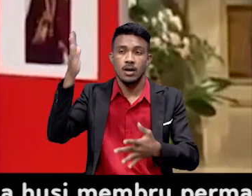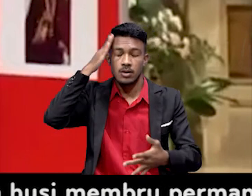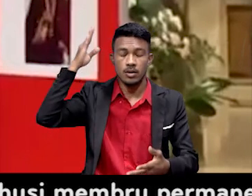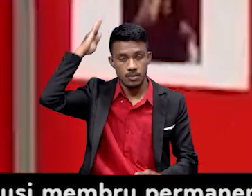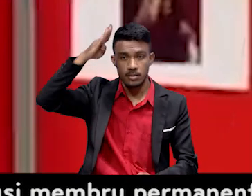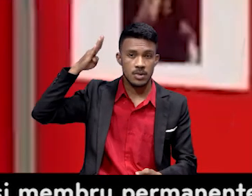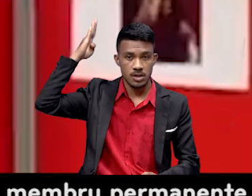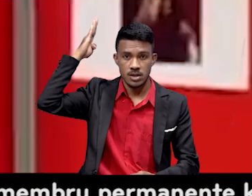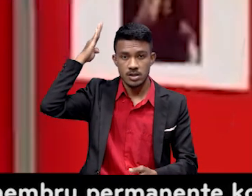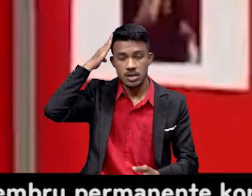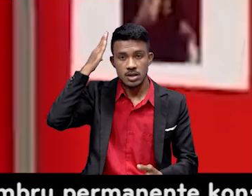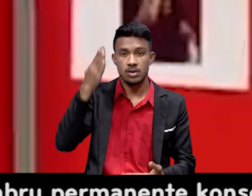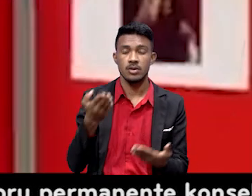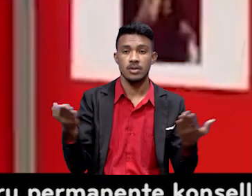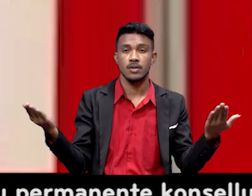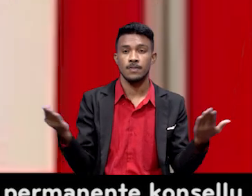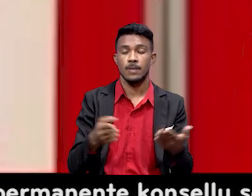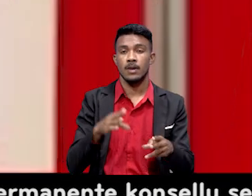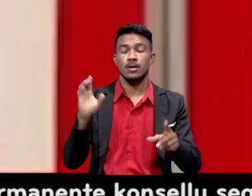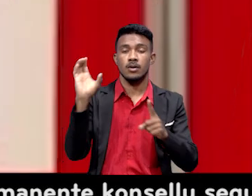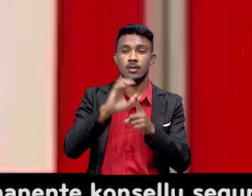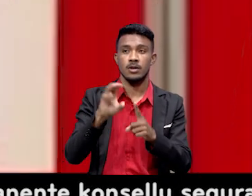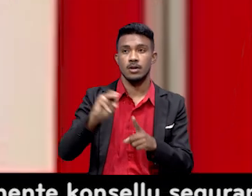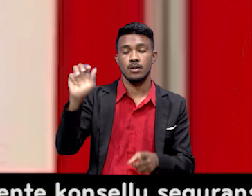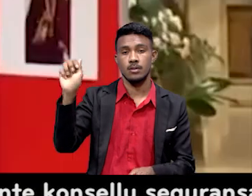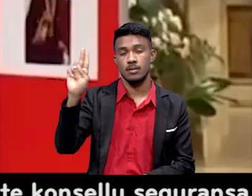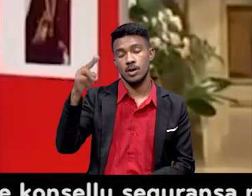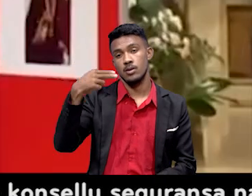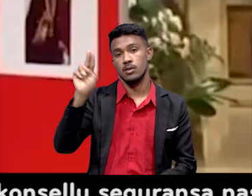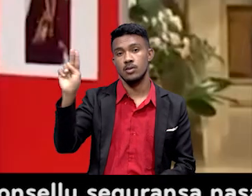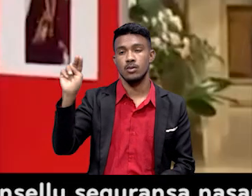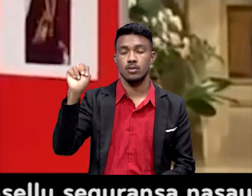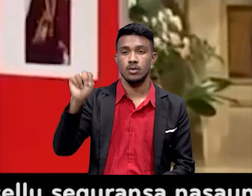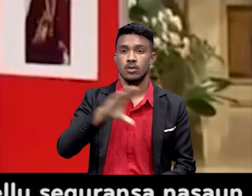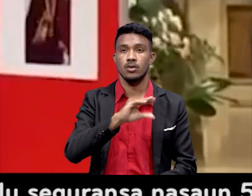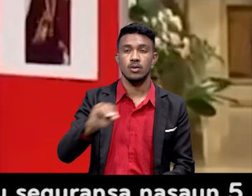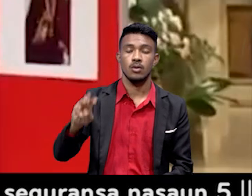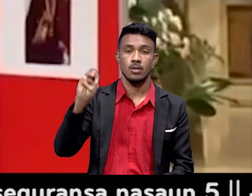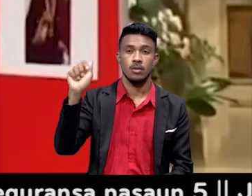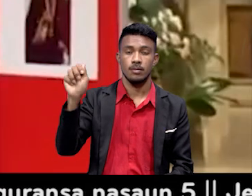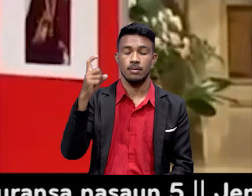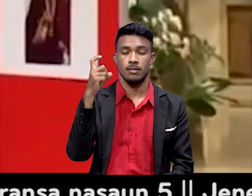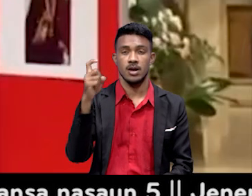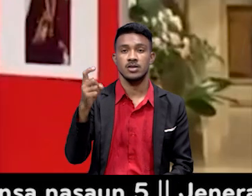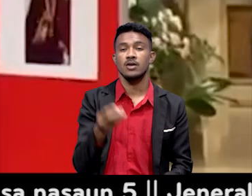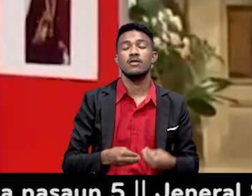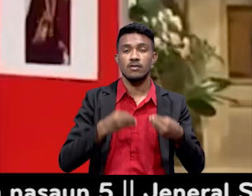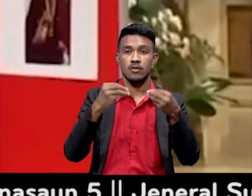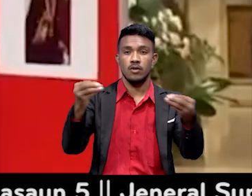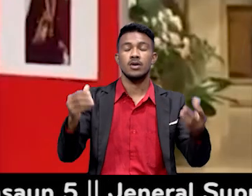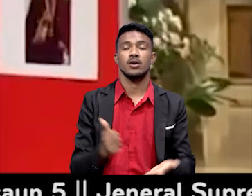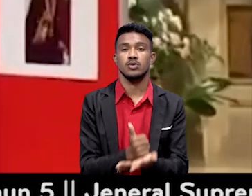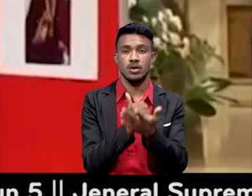Basíli do Nascimento, comandante mahuno bulere kadatayano, no Max Stahl, ne befona kontribusaun ba luta libertasaun